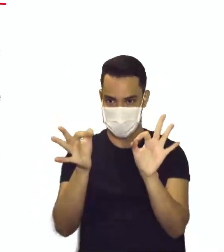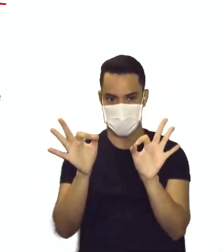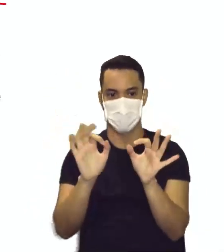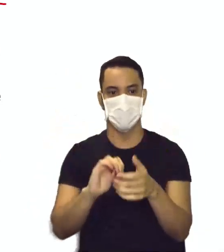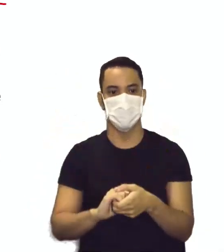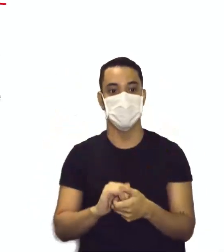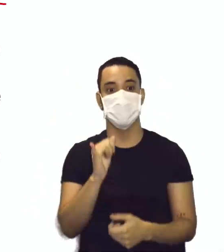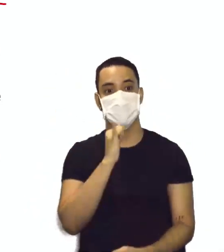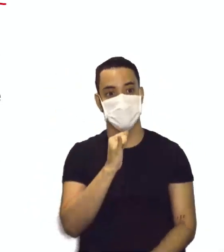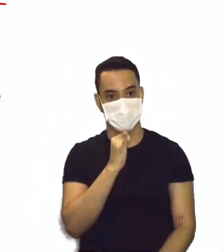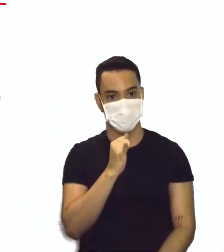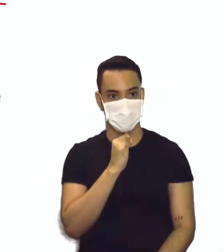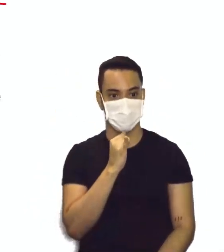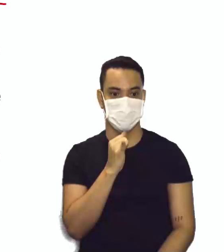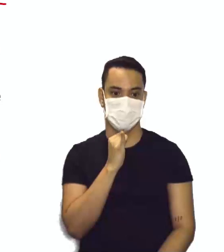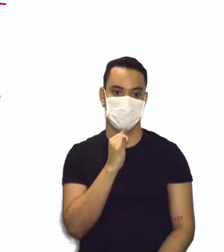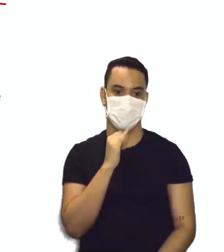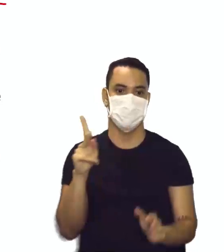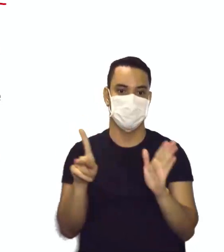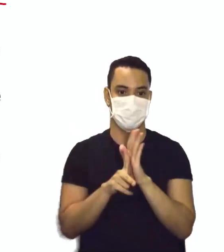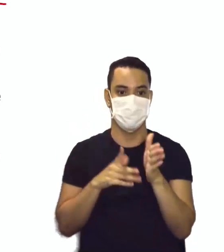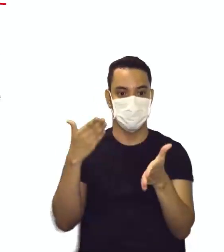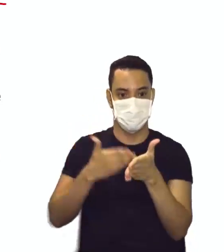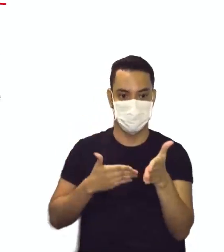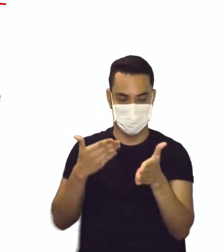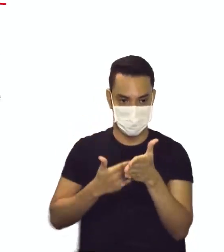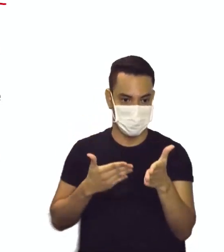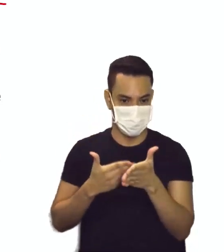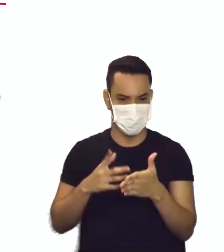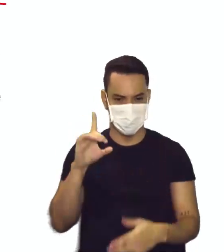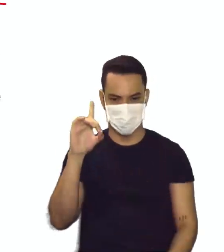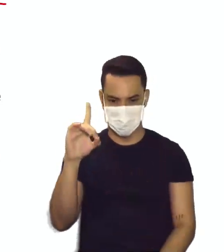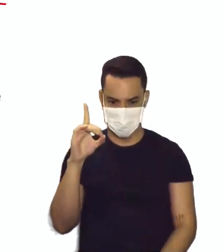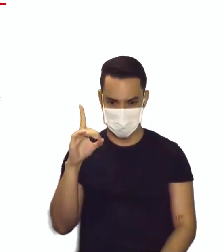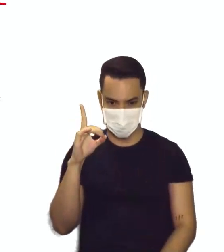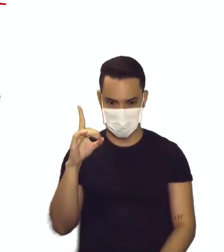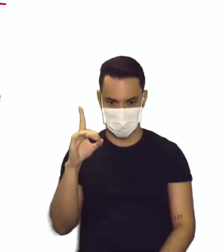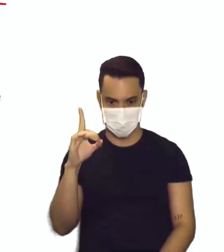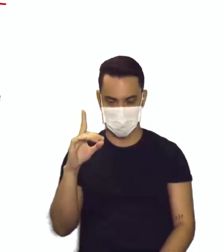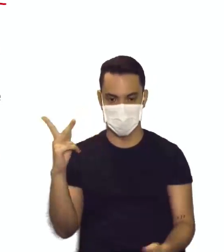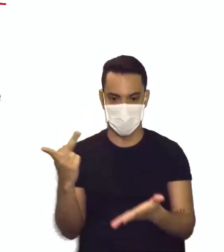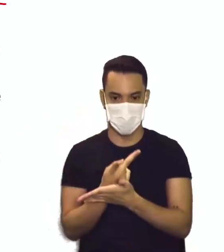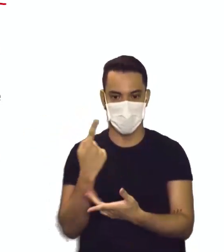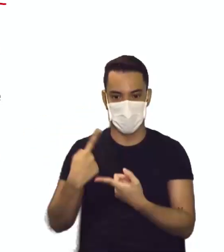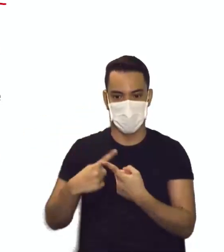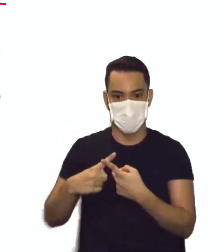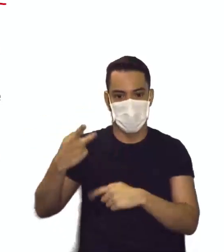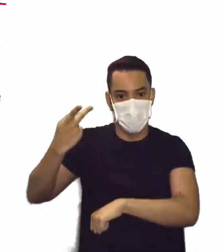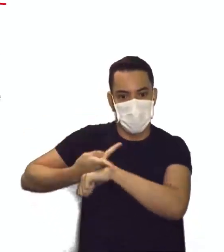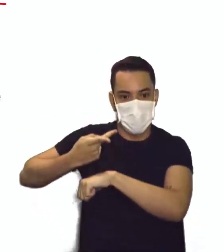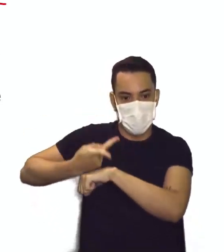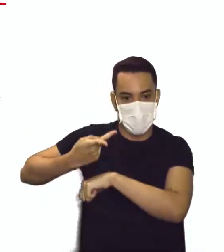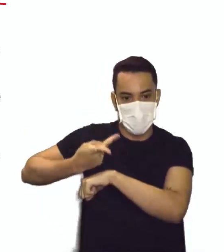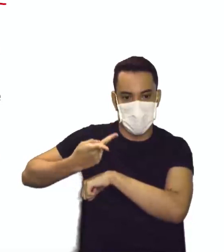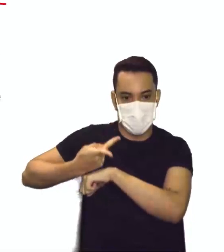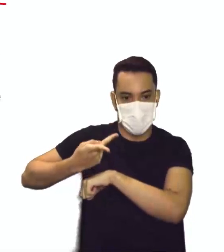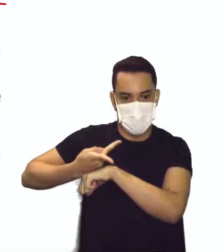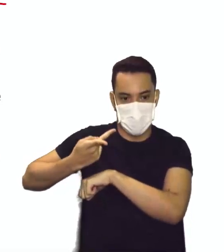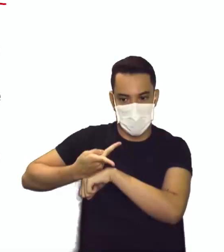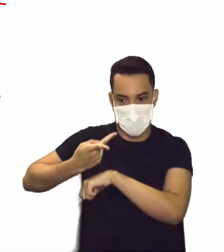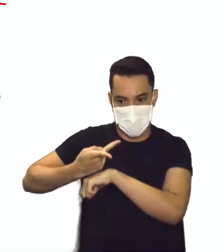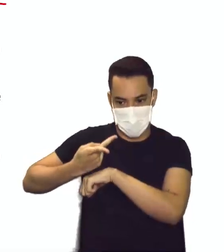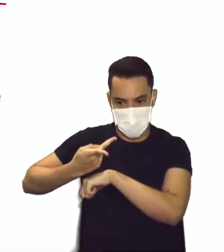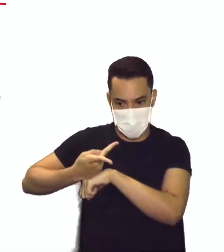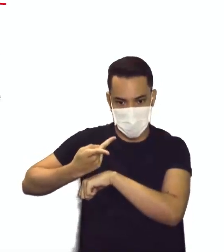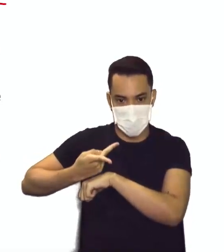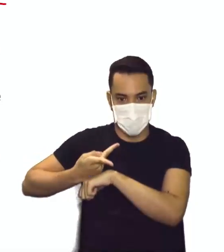de exemplos de materiais isolantes. A letra D, gente, tá errada por causa de quem aqui, ó? Da